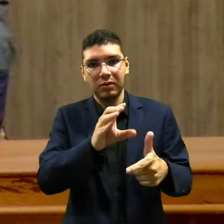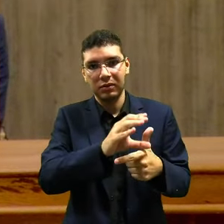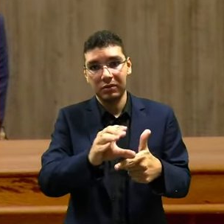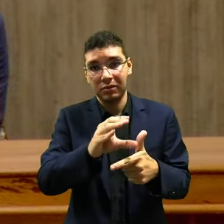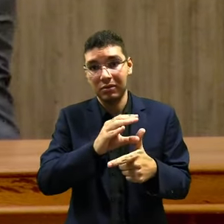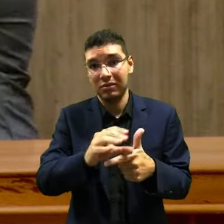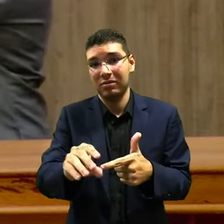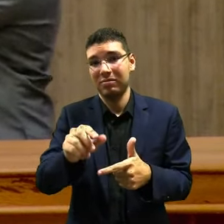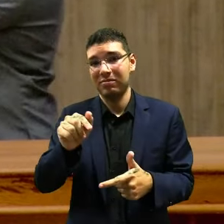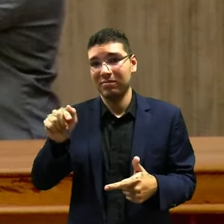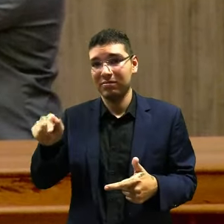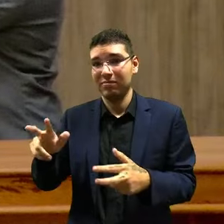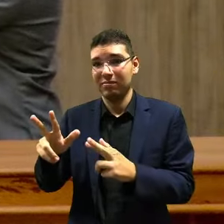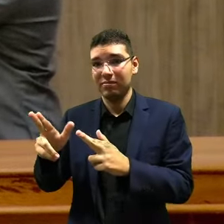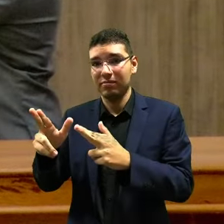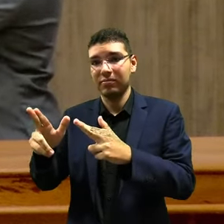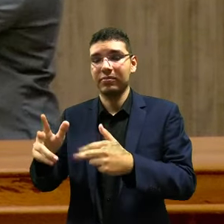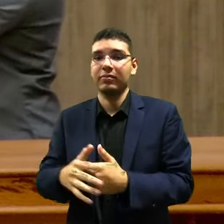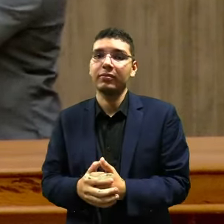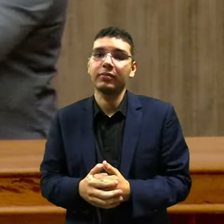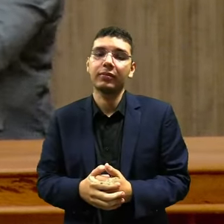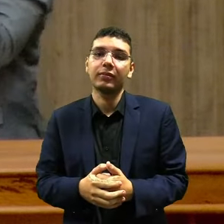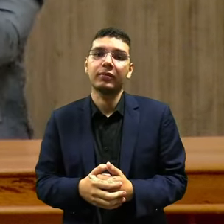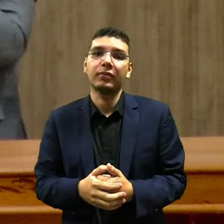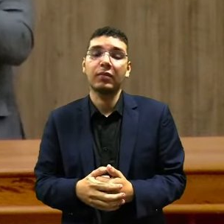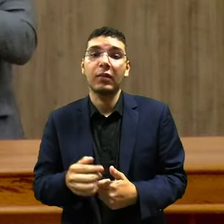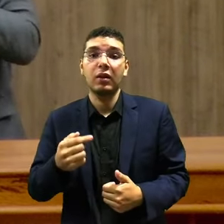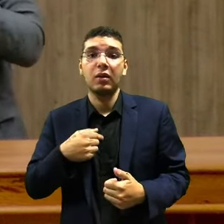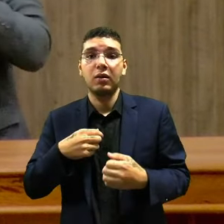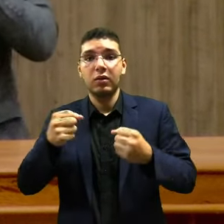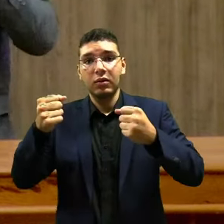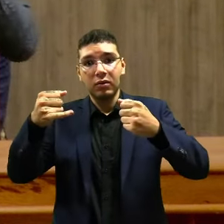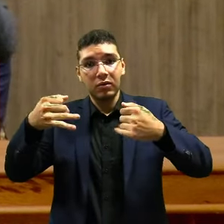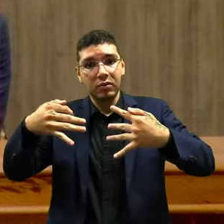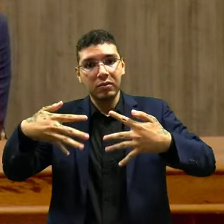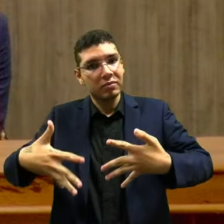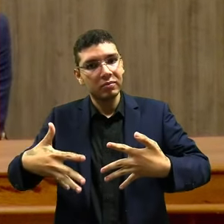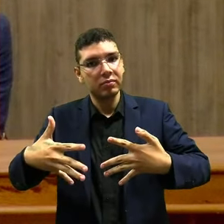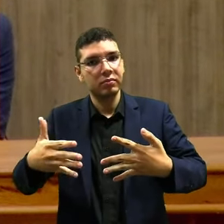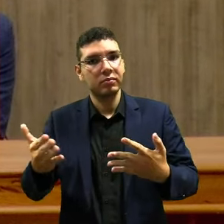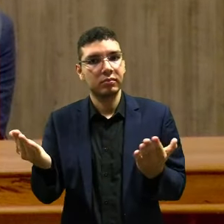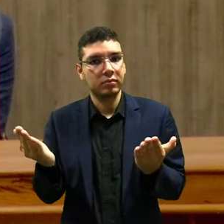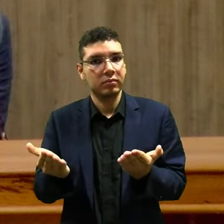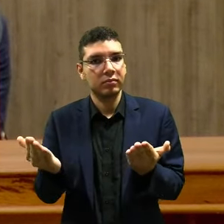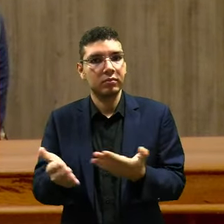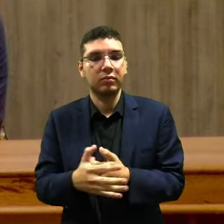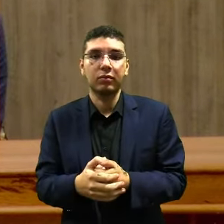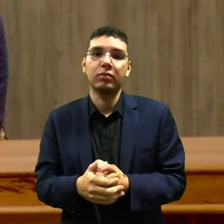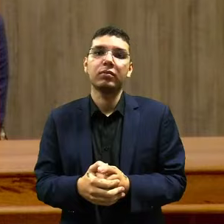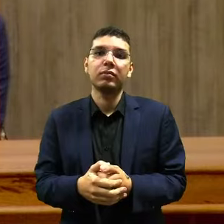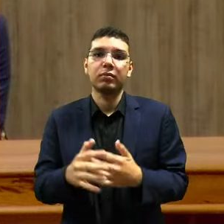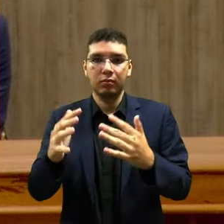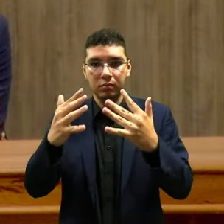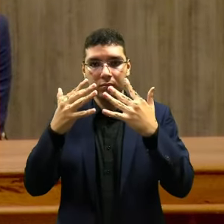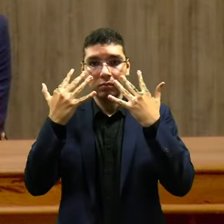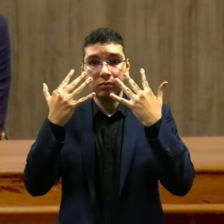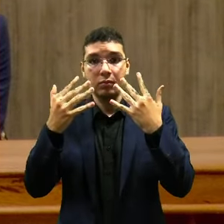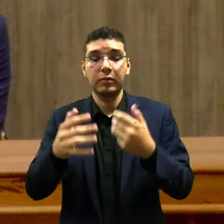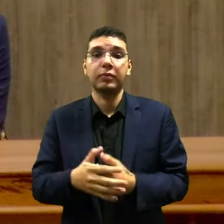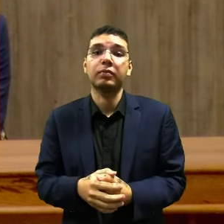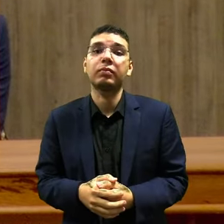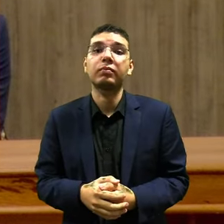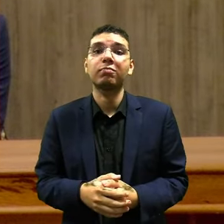e aqui queridos irmãos eu vou falar para os senhores e as senhoras hoje escutem bem Tem três